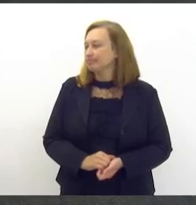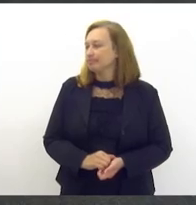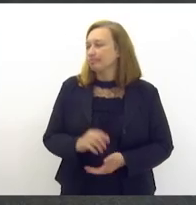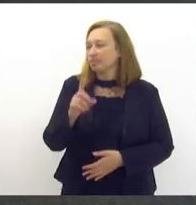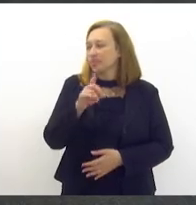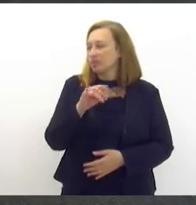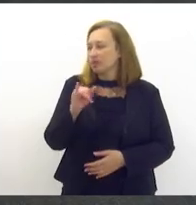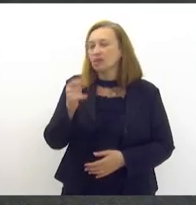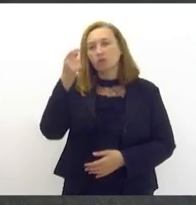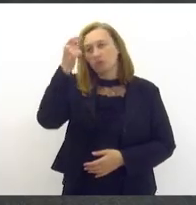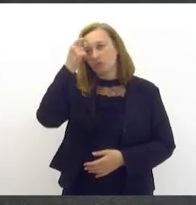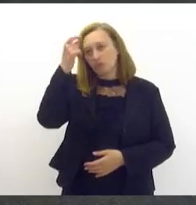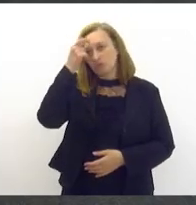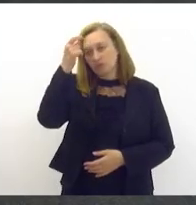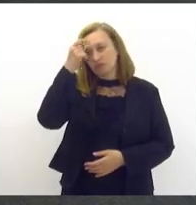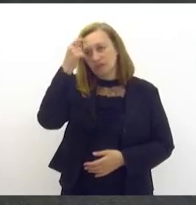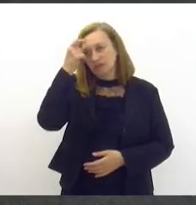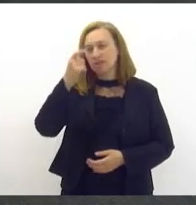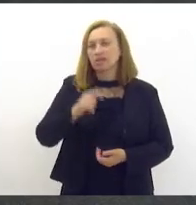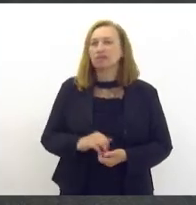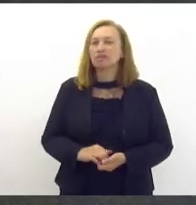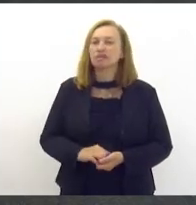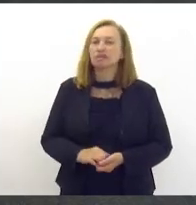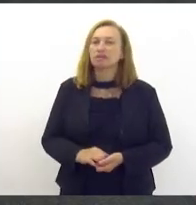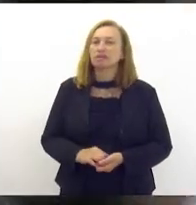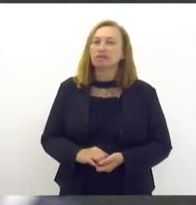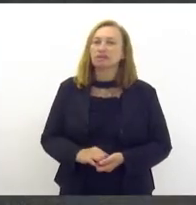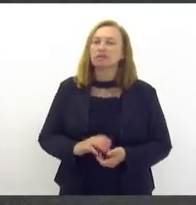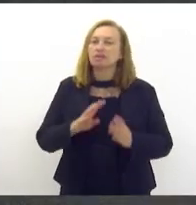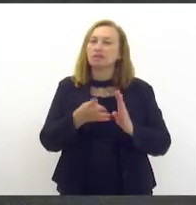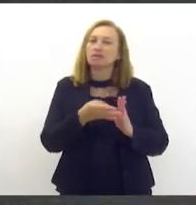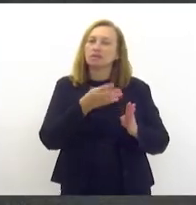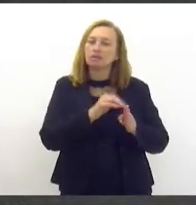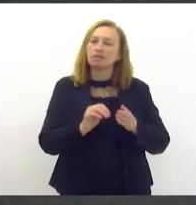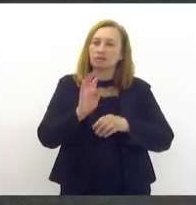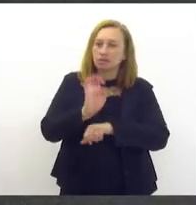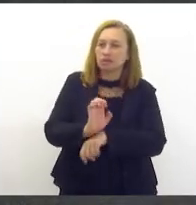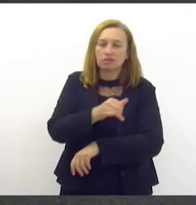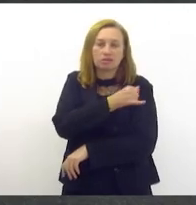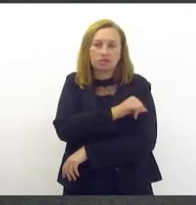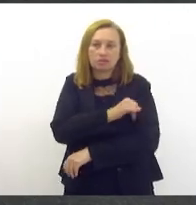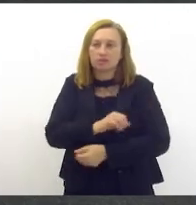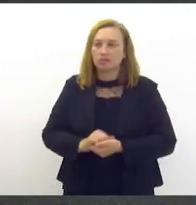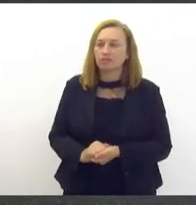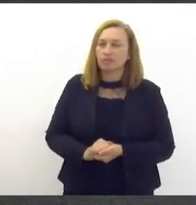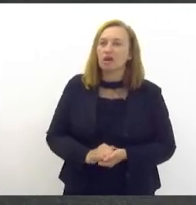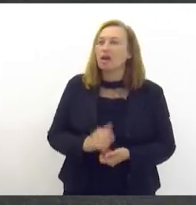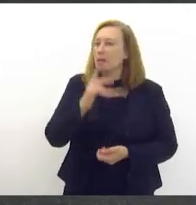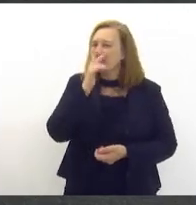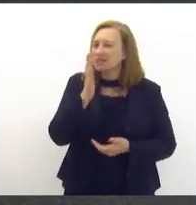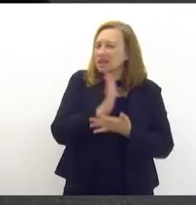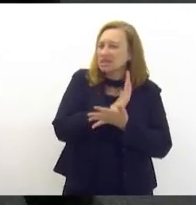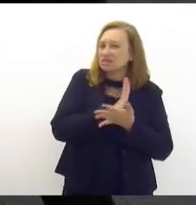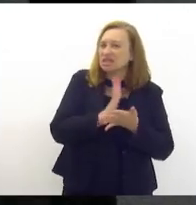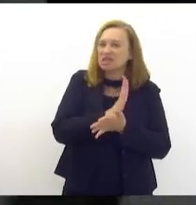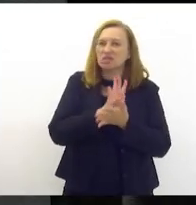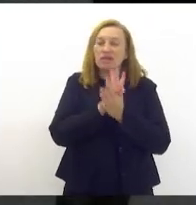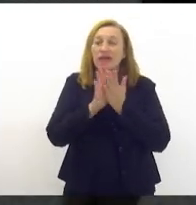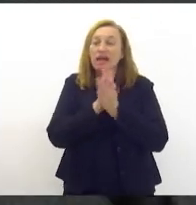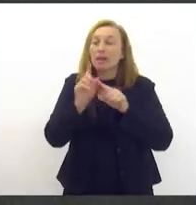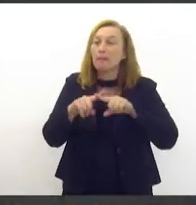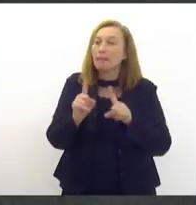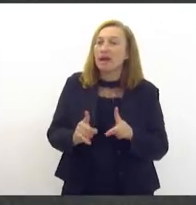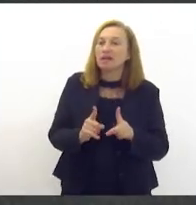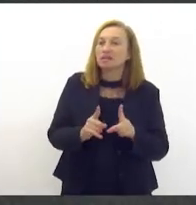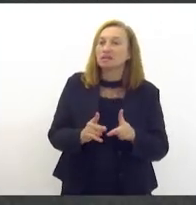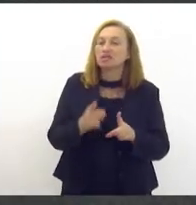dia de conscientização num calendário oficial do Estado do Rio de Janeiro. Muitas vezes pode parecer que é nada, mas